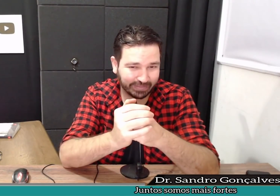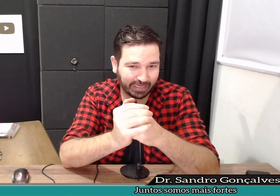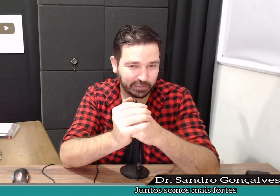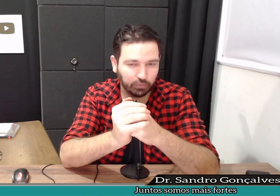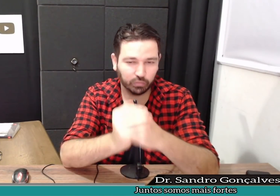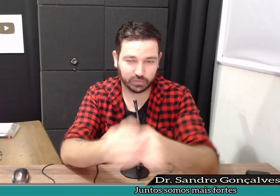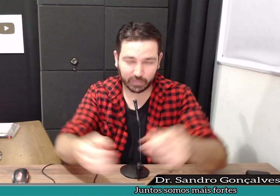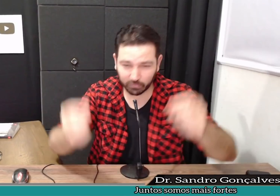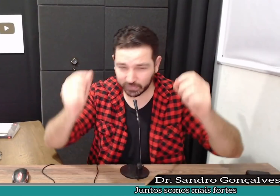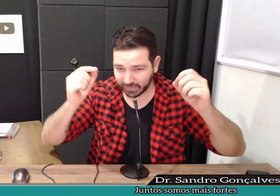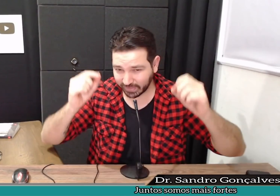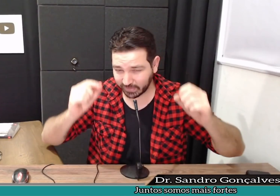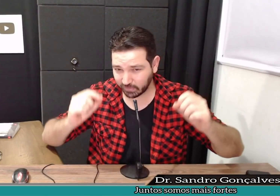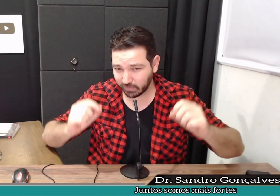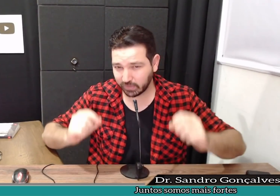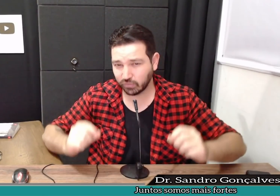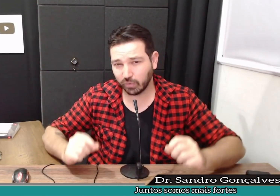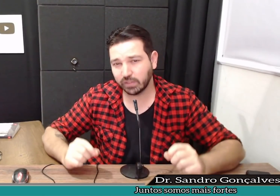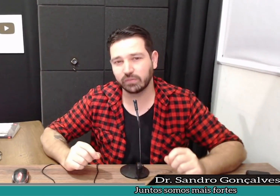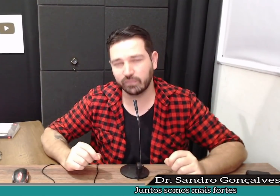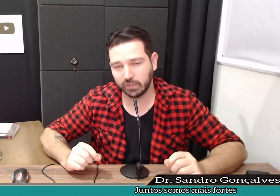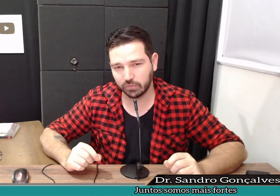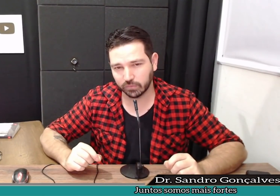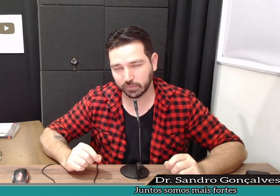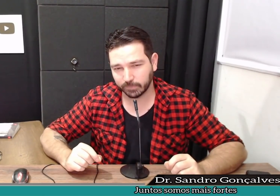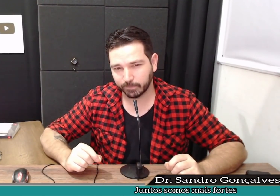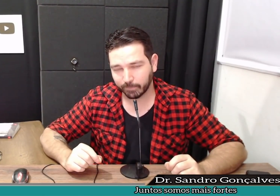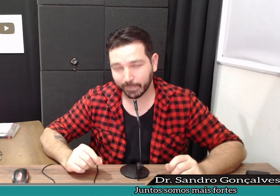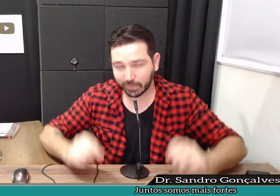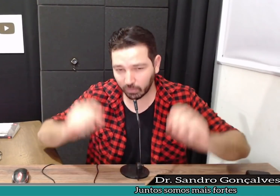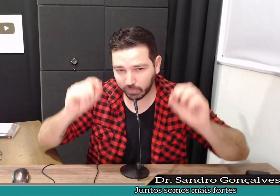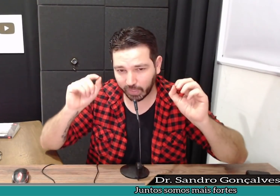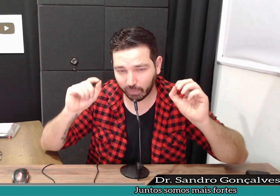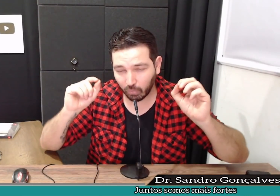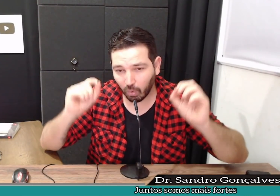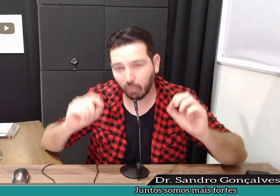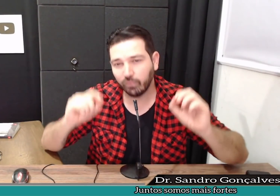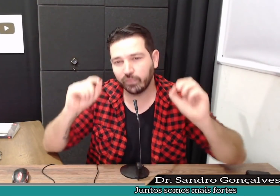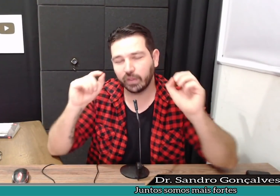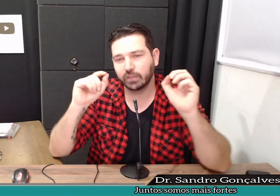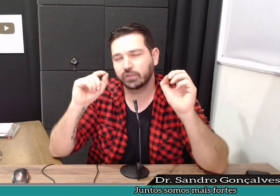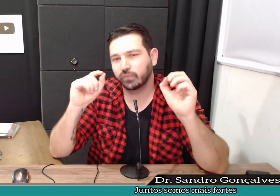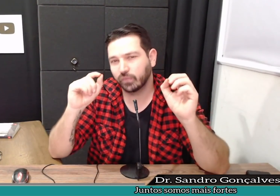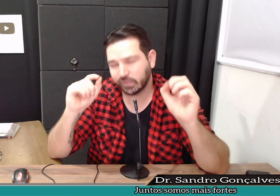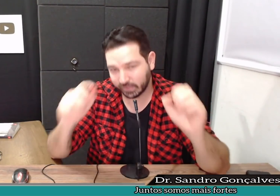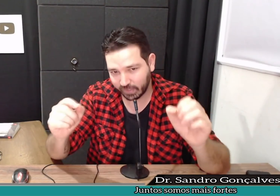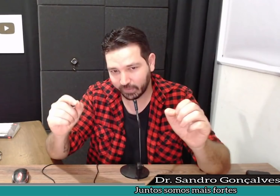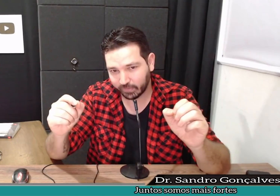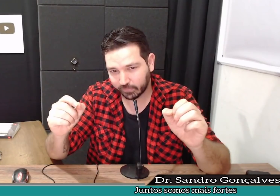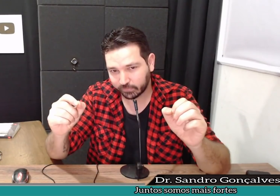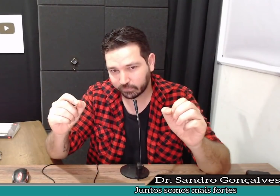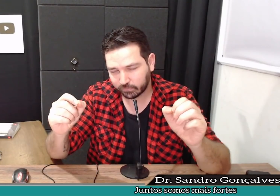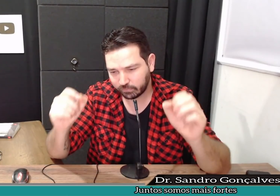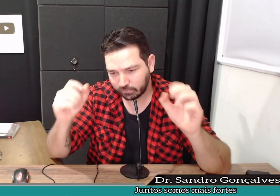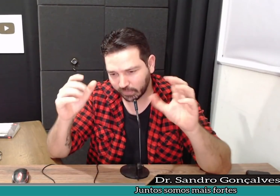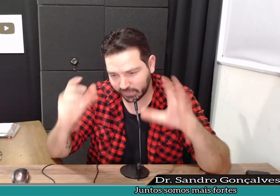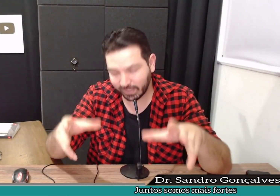deputado André Janunes. Eu quero que vocês assistam esses dois vídeos e eu quero ouvir de você,